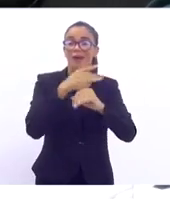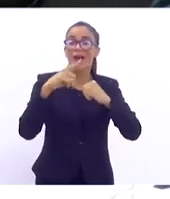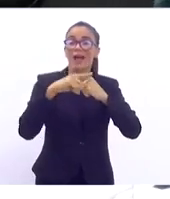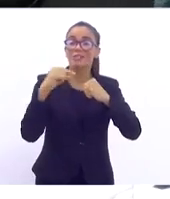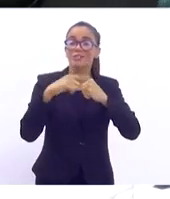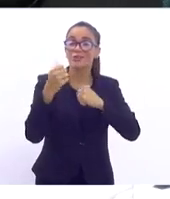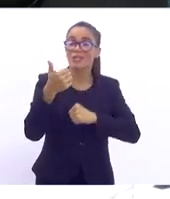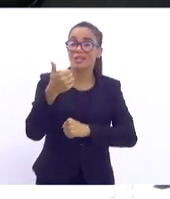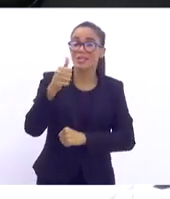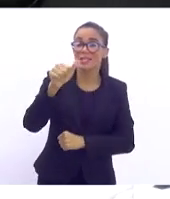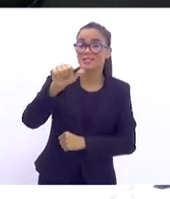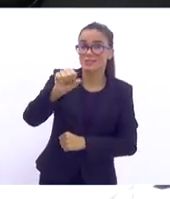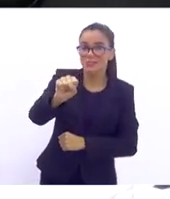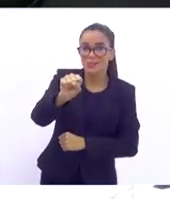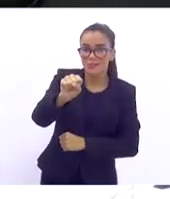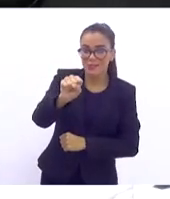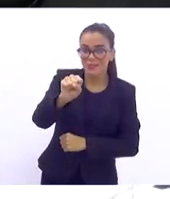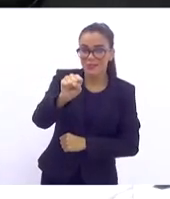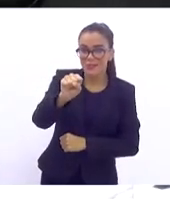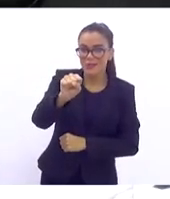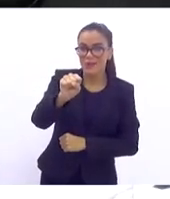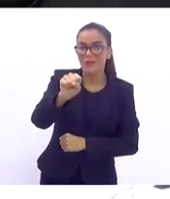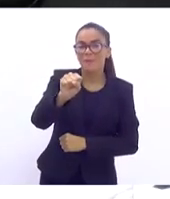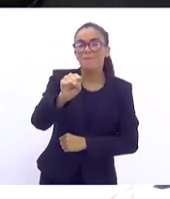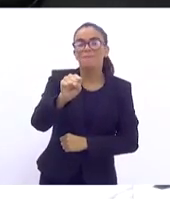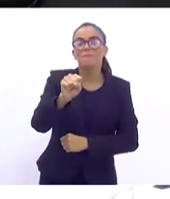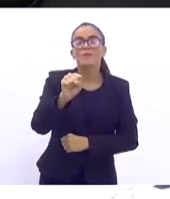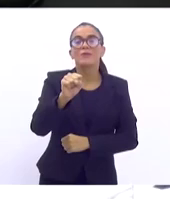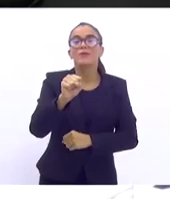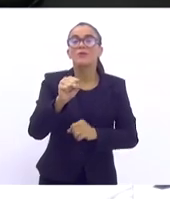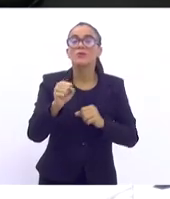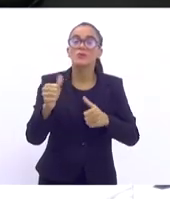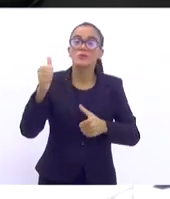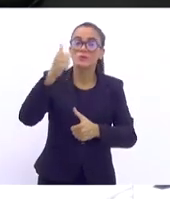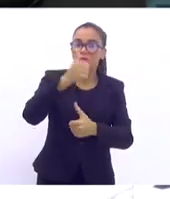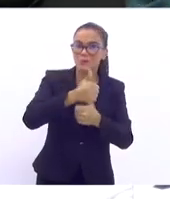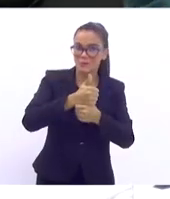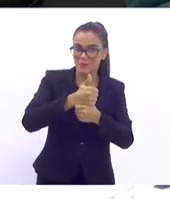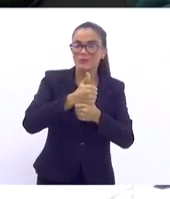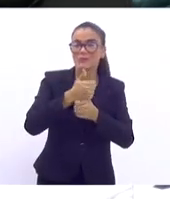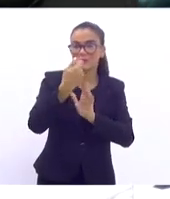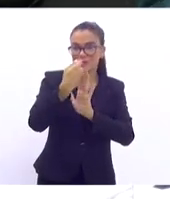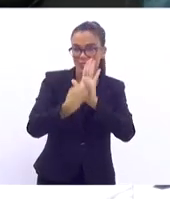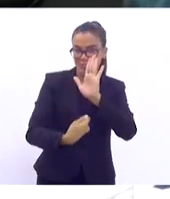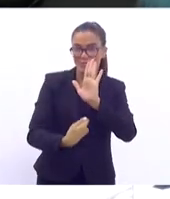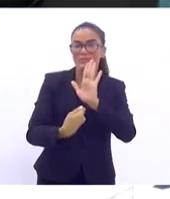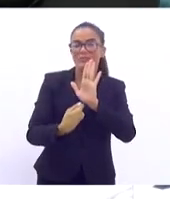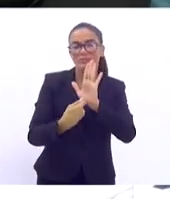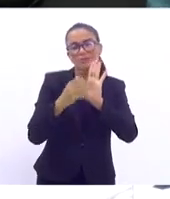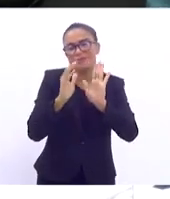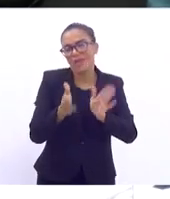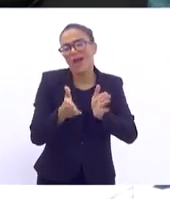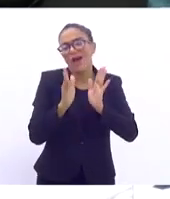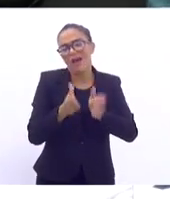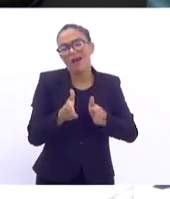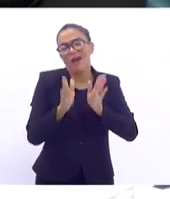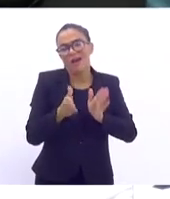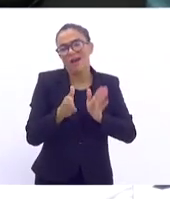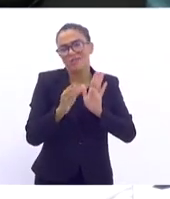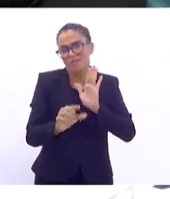18 do 18 do substitutivo perfeito Então já tá contemplada